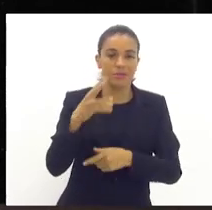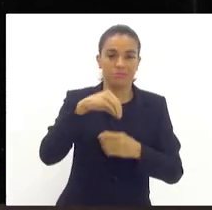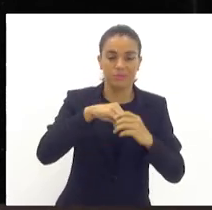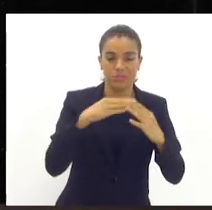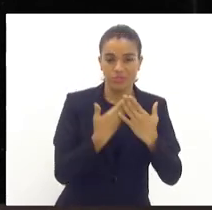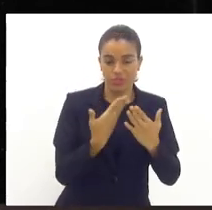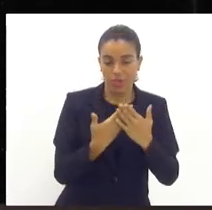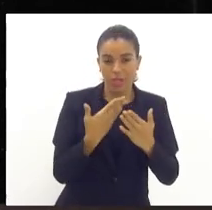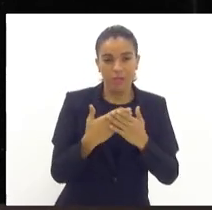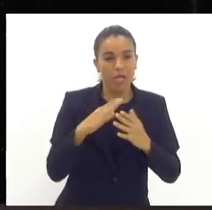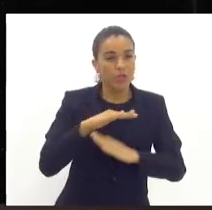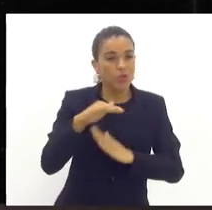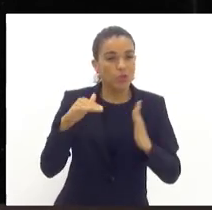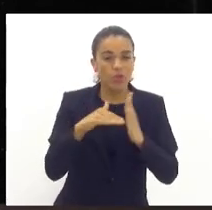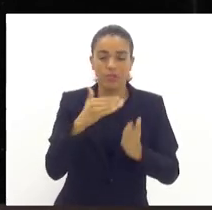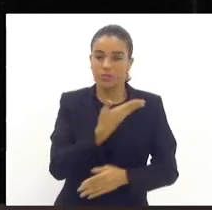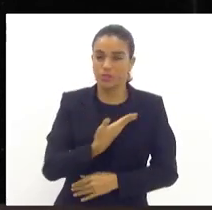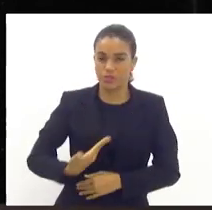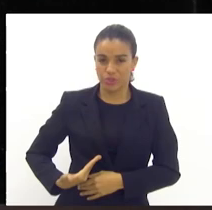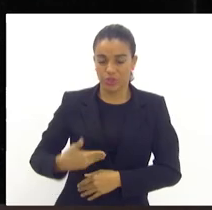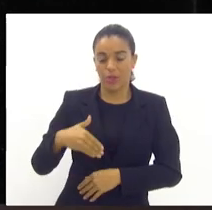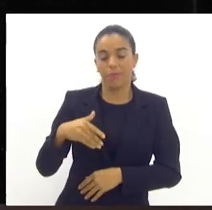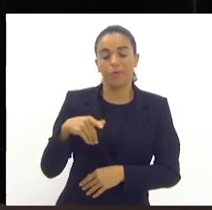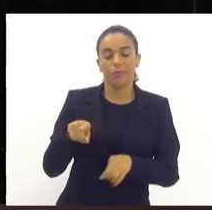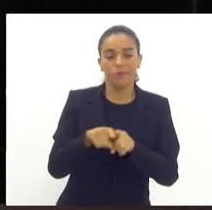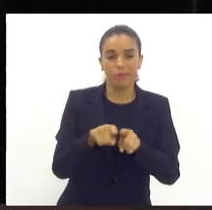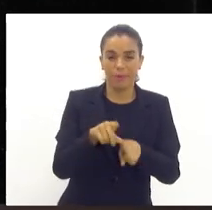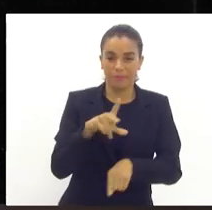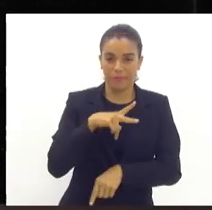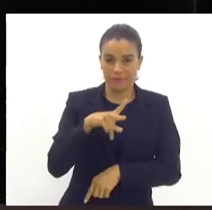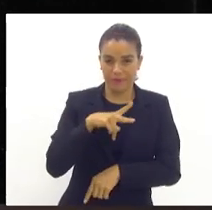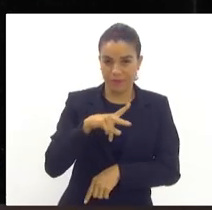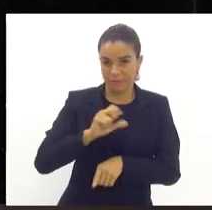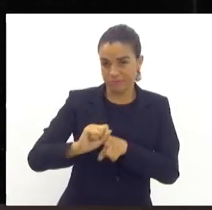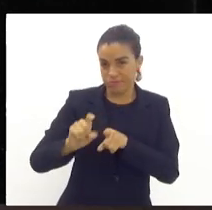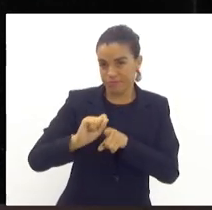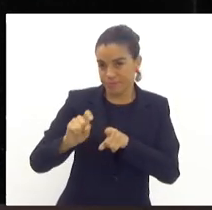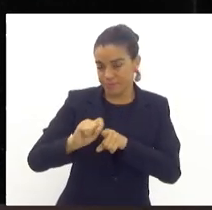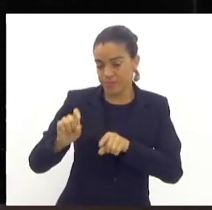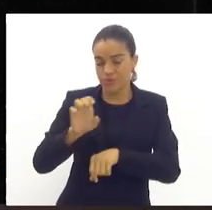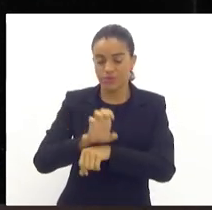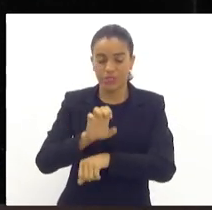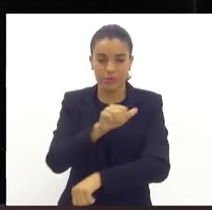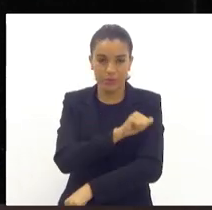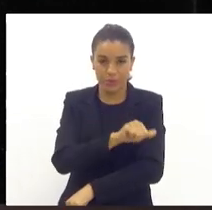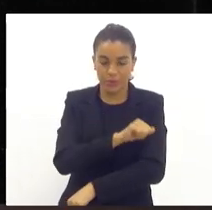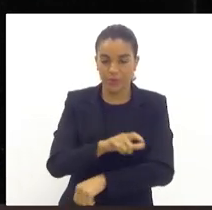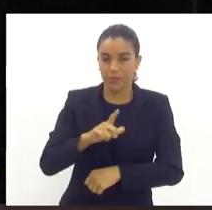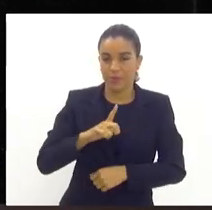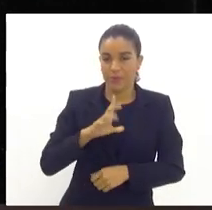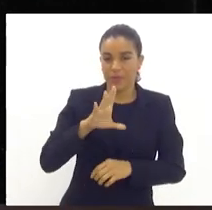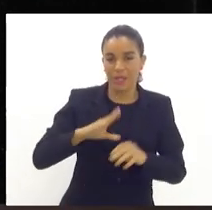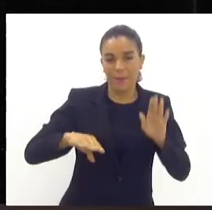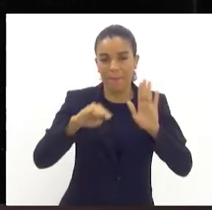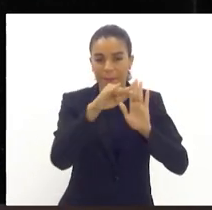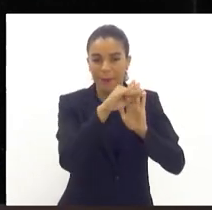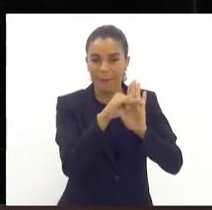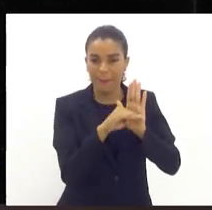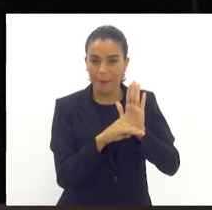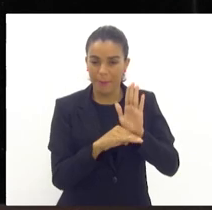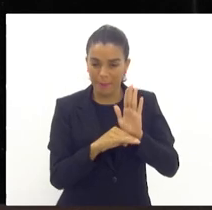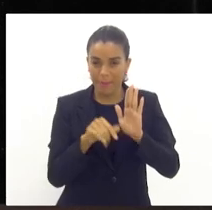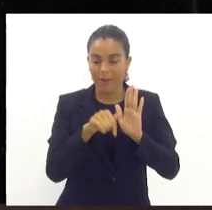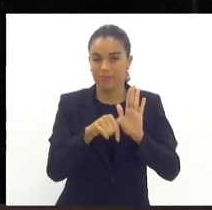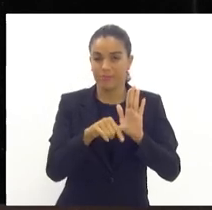como abrangência todas as escolas públicas e privadas no Estado do Rio de Janeiro. Estão incluídas na abrangência